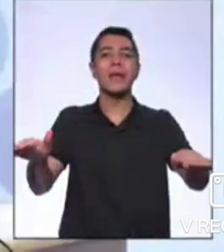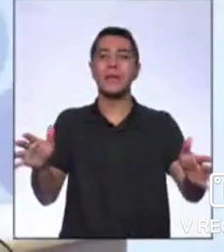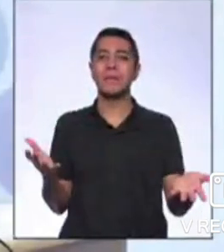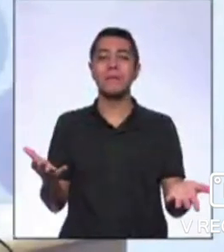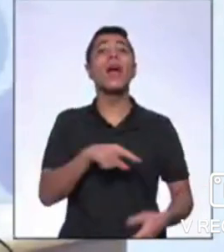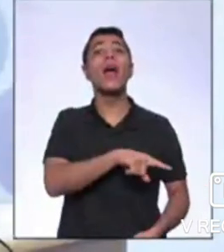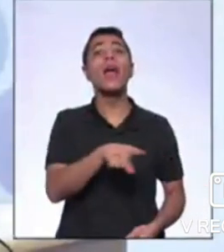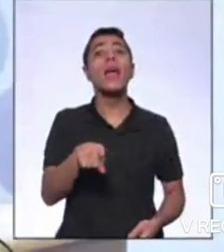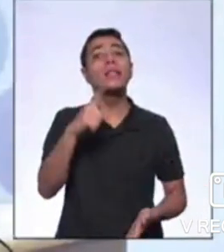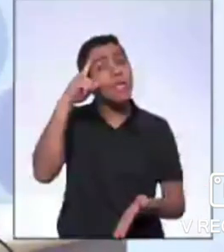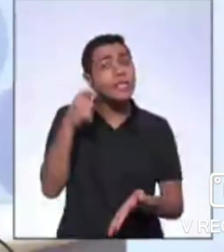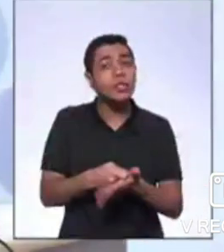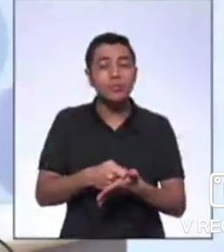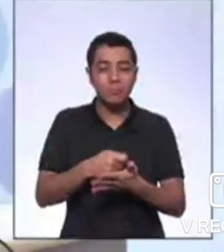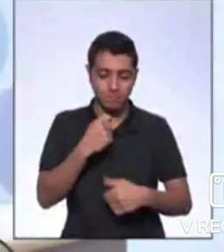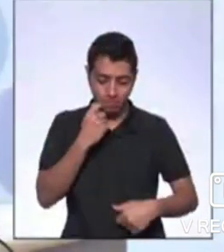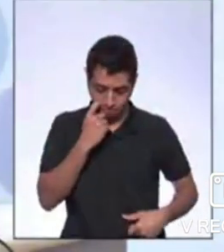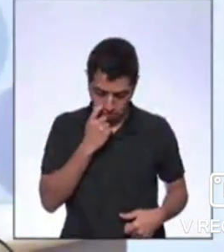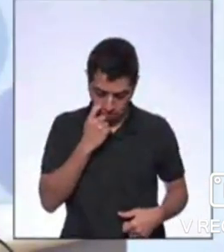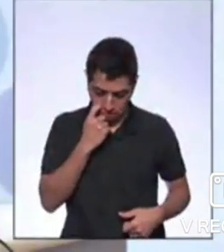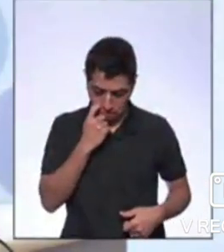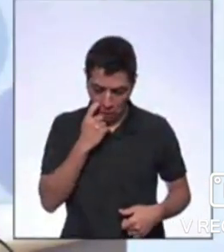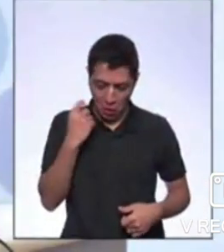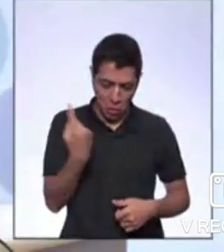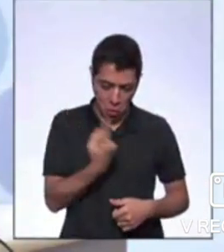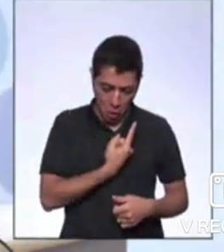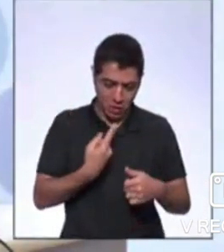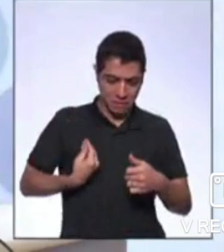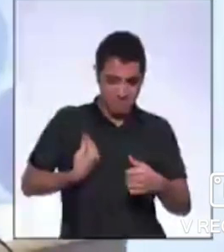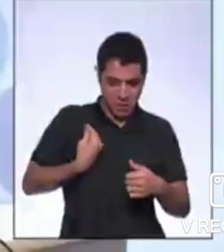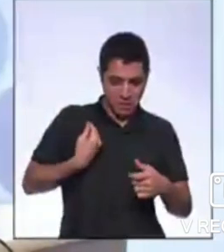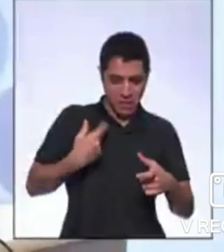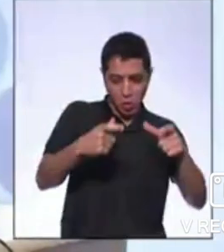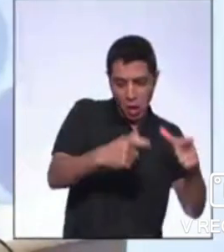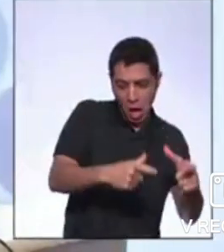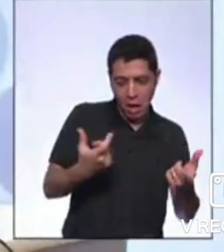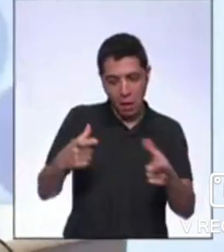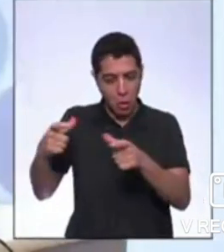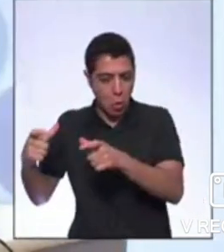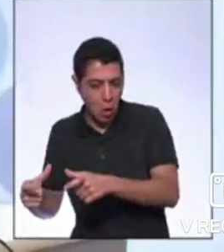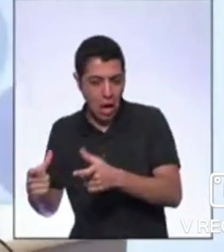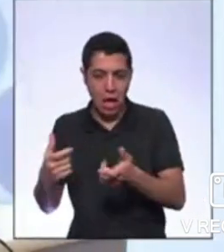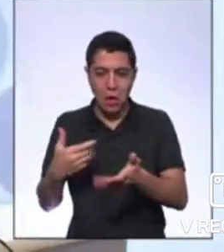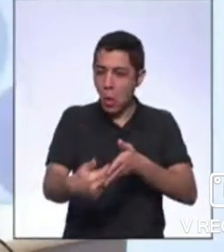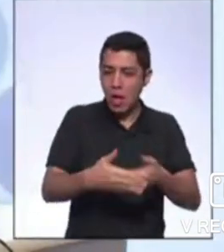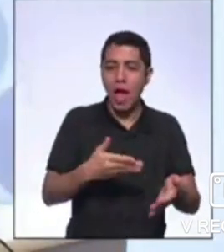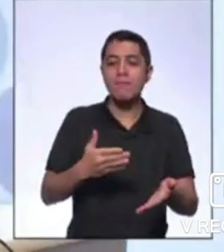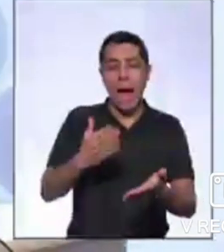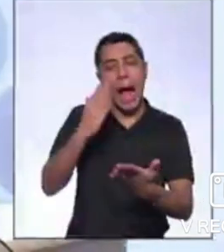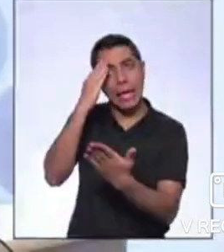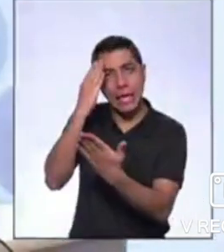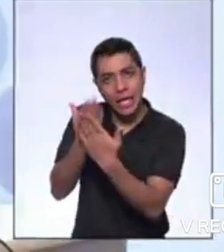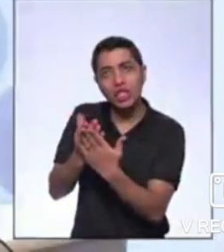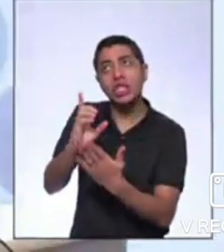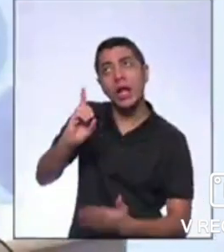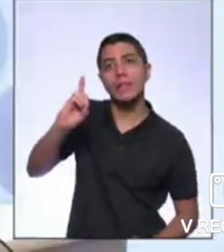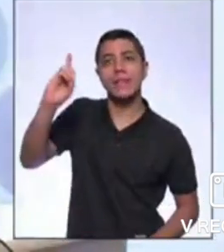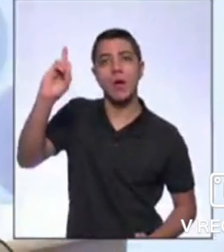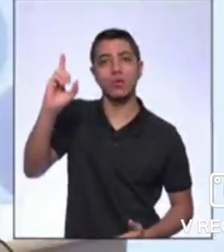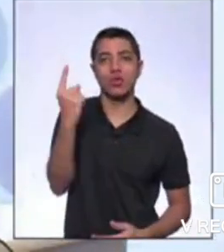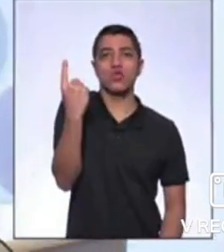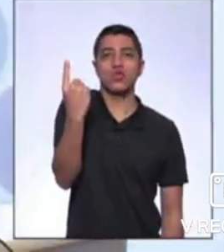viver, a gente vai viver de acordo com os nossos costumes, de acordo com a nossa crença, acreditando num Deus único. Lembrando que no mundo antigo